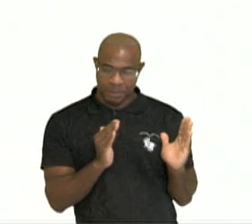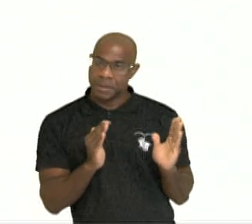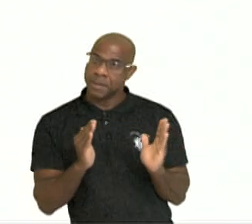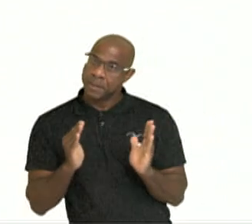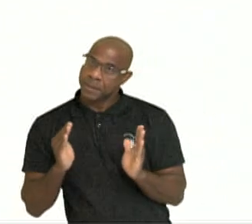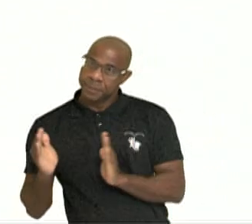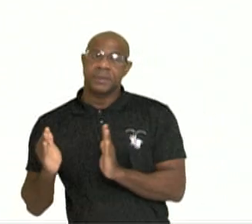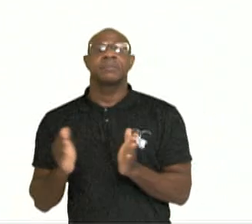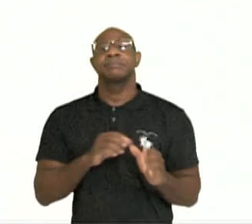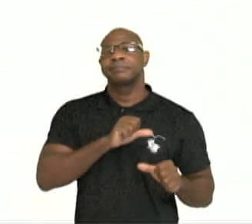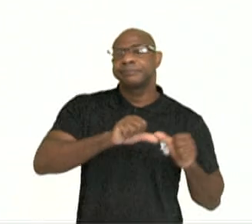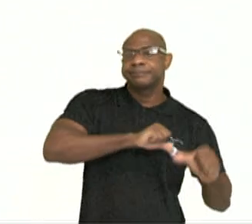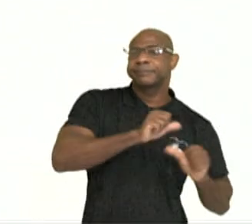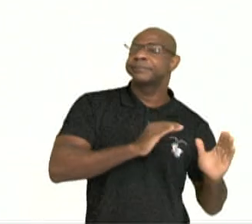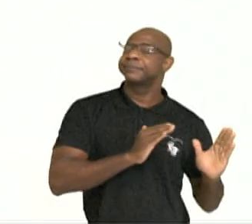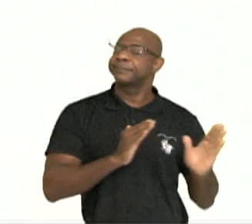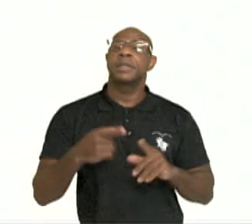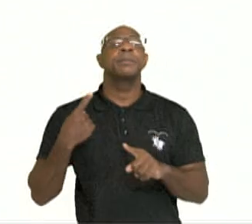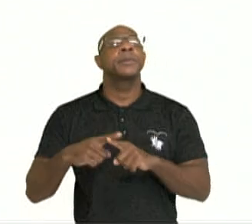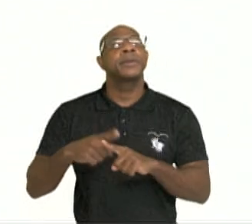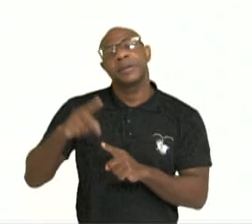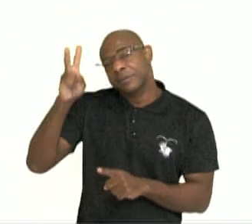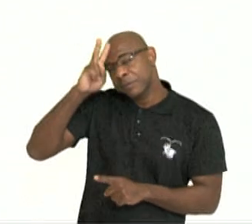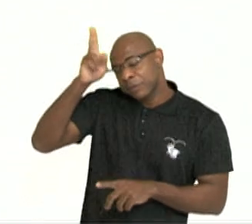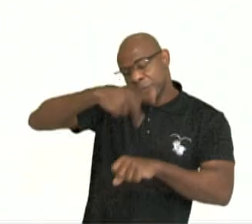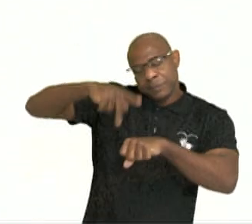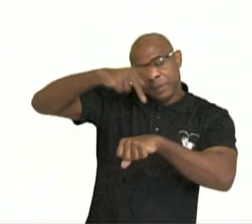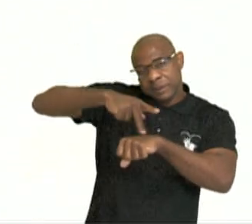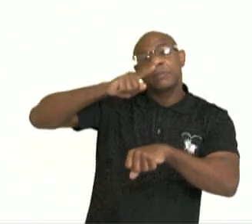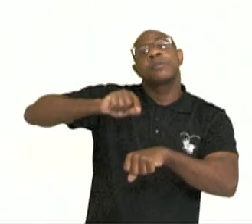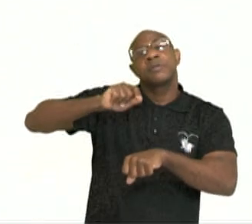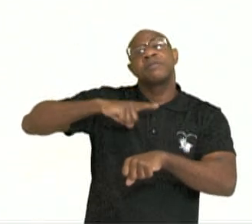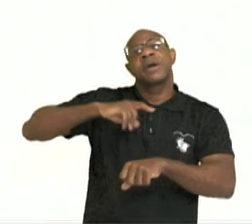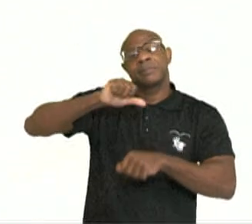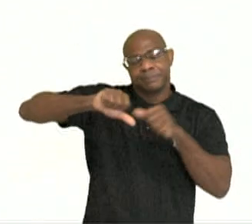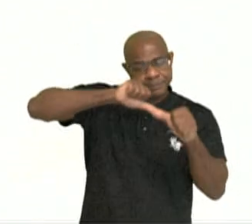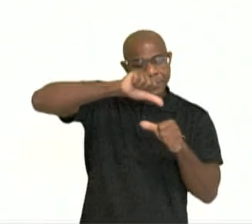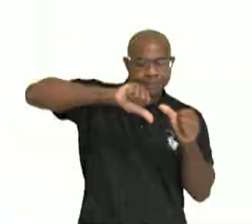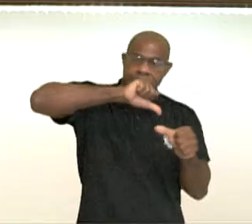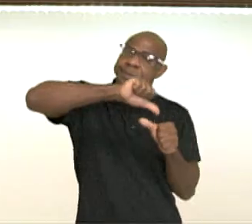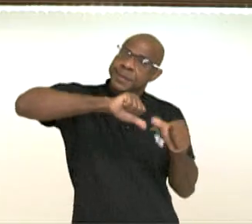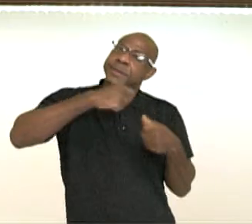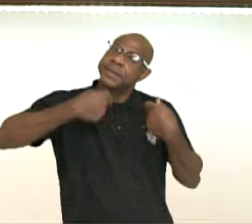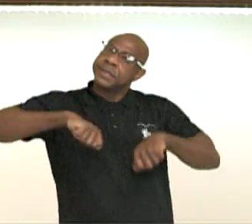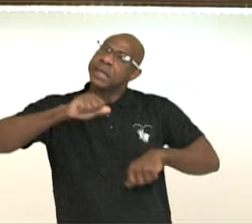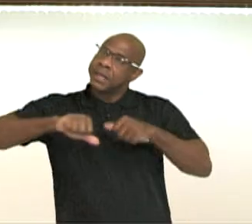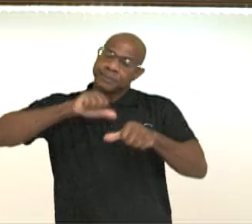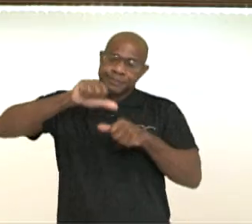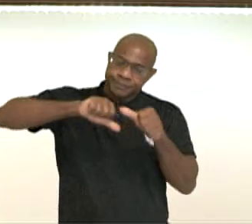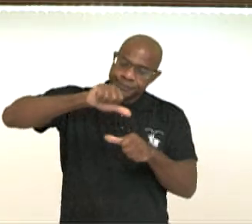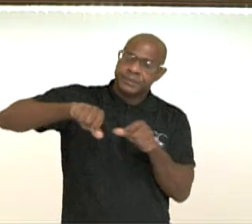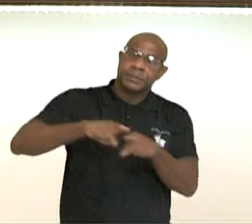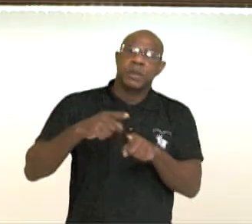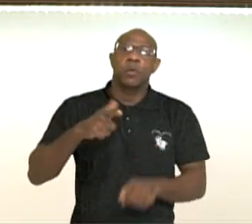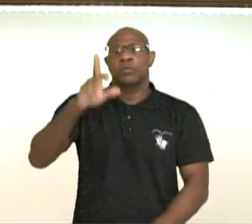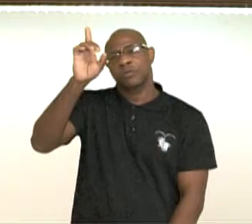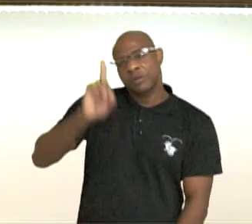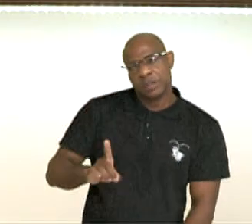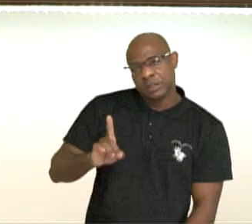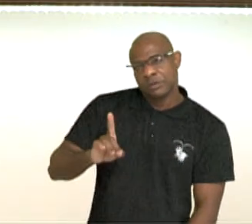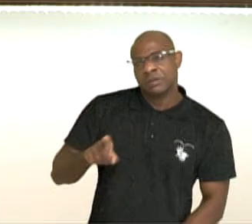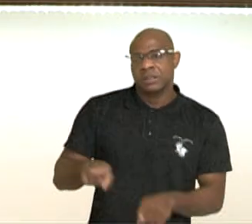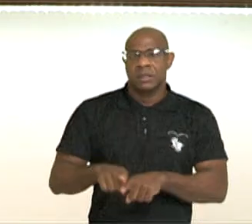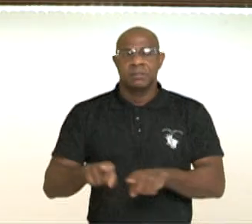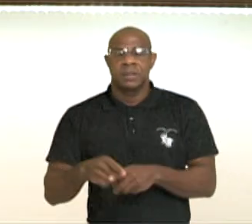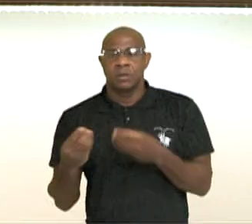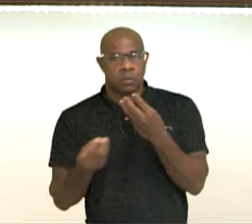tempo, ao longo da história, porque a história de uma nação ela vai sofrendo, às vezes, a necessidade de outros direitos, de outros